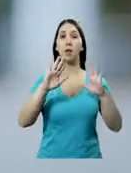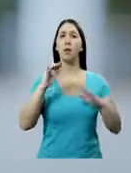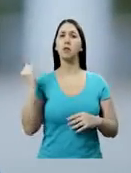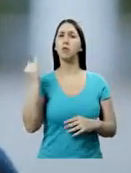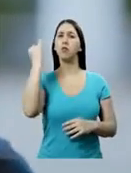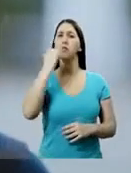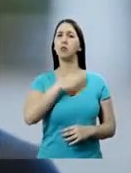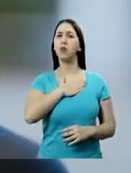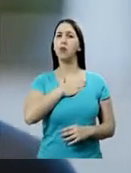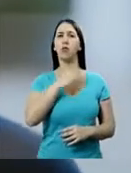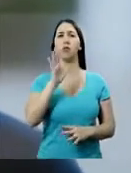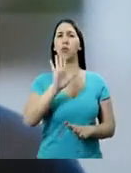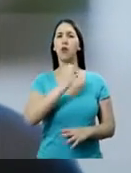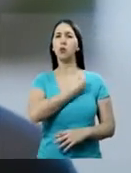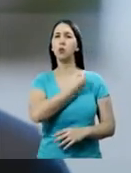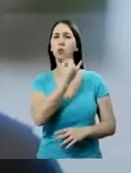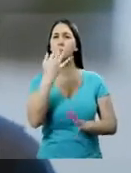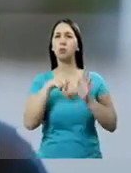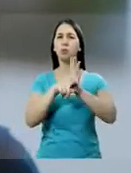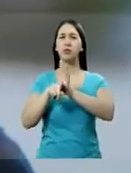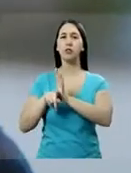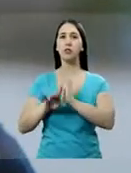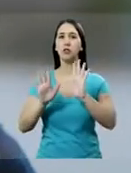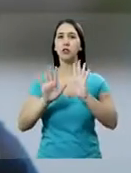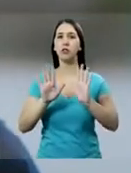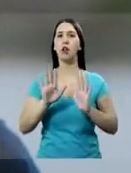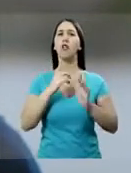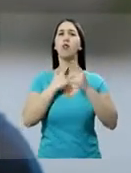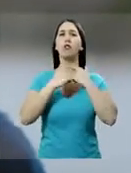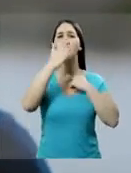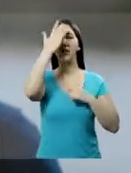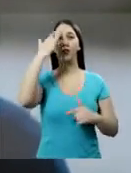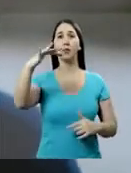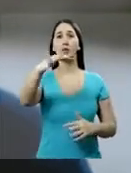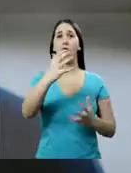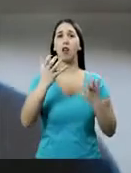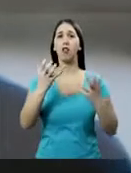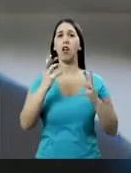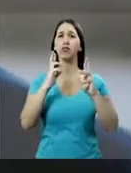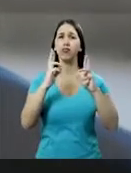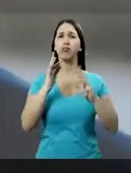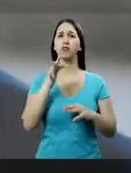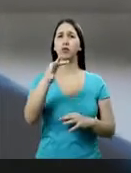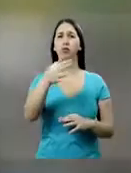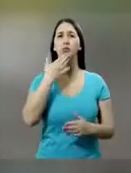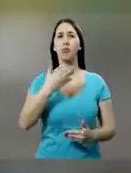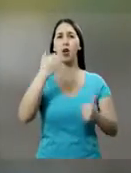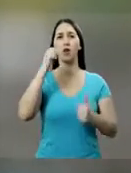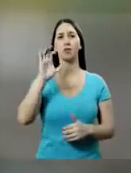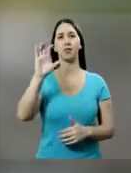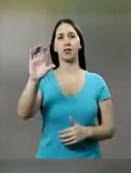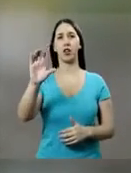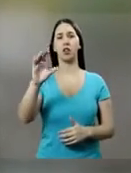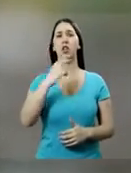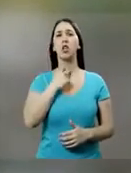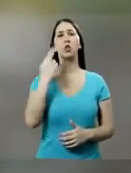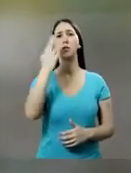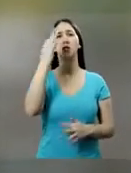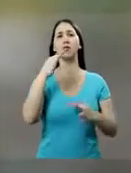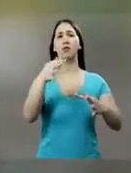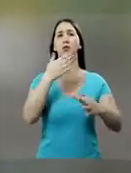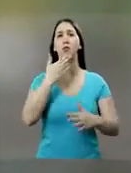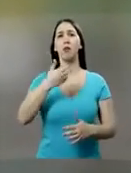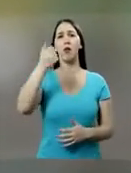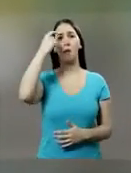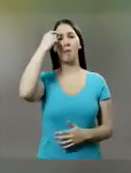mim? Não são os números, é a vontade das pessoas de construir um futuro de verdade para o nosso estado. Não se constrói o futuro andando